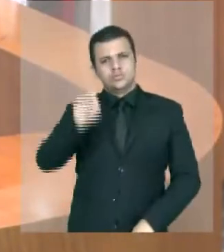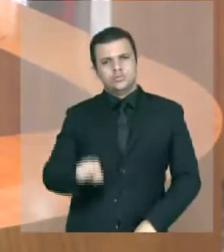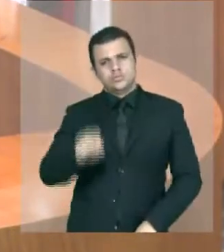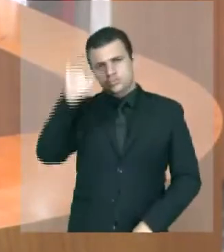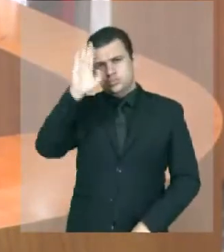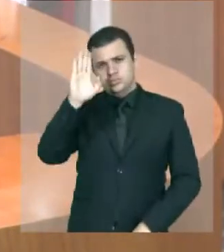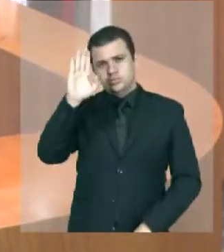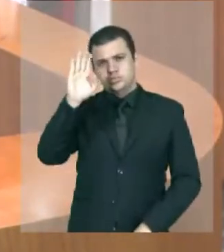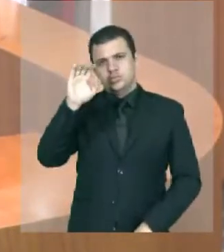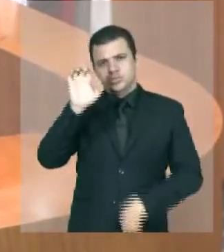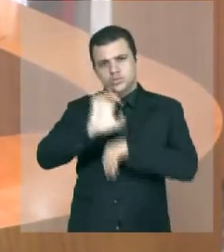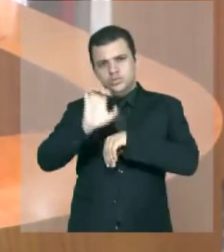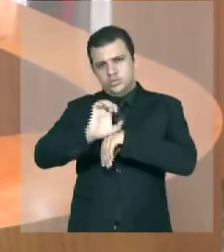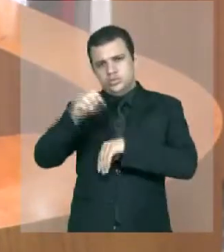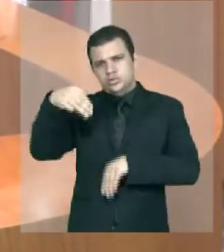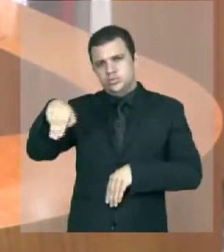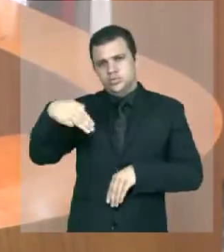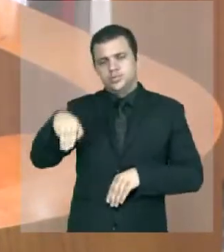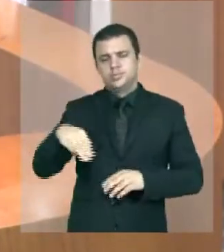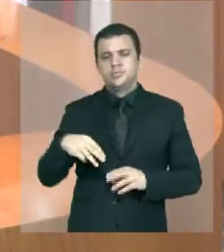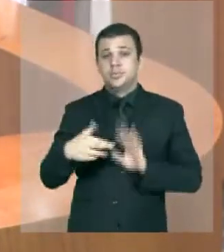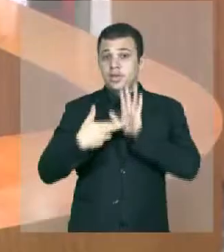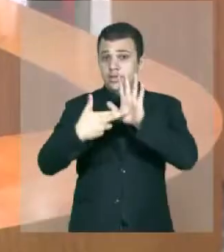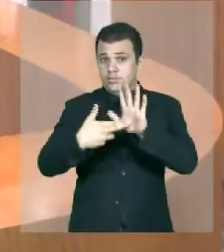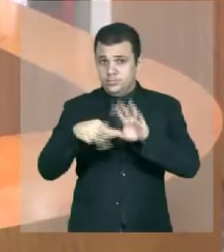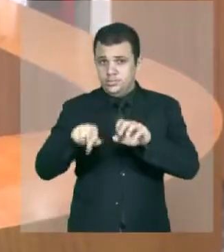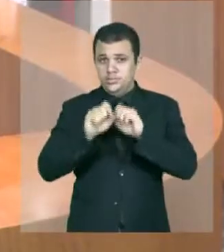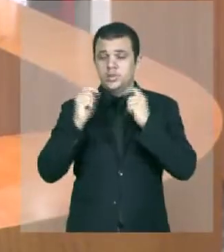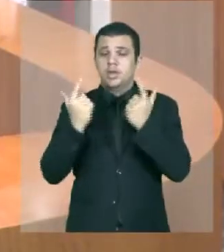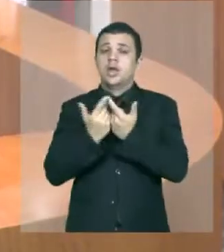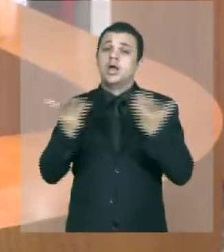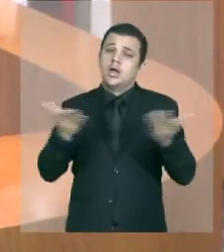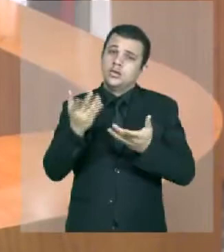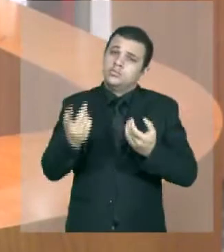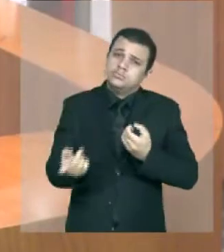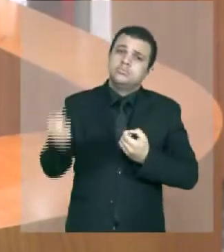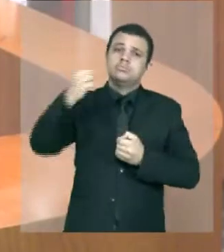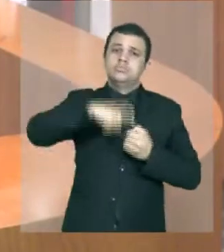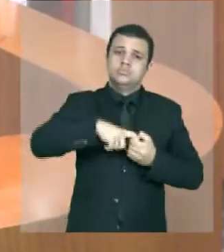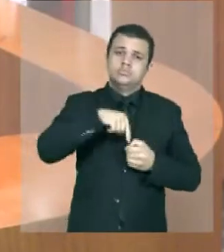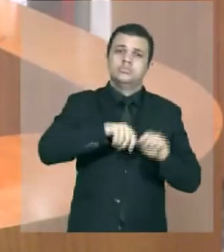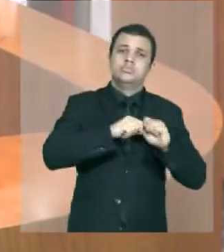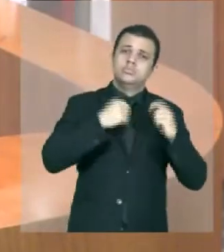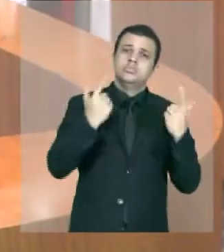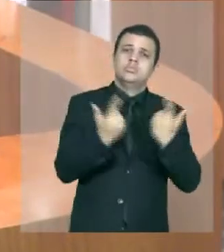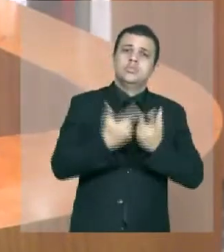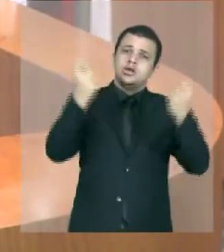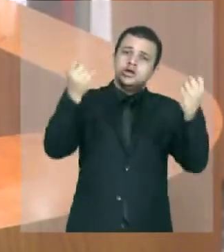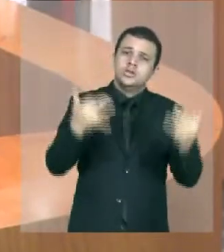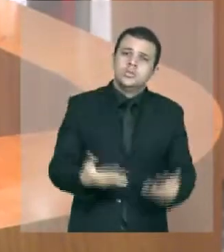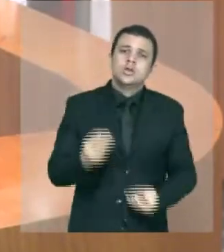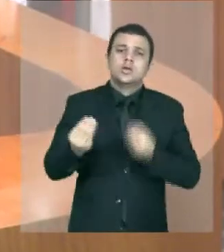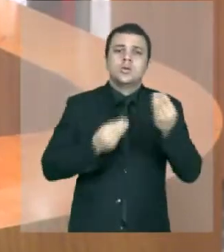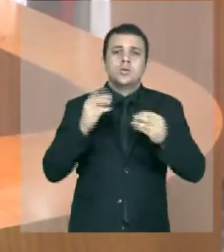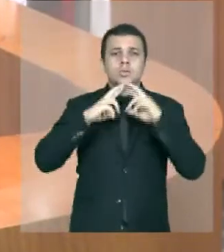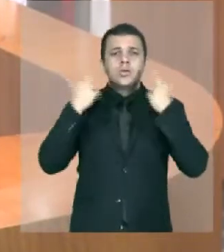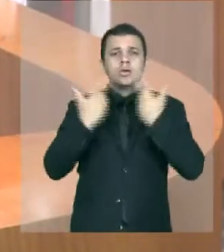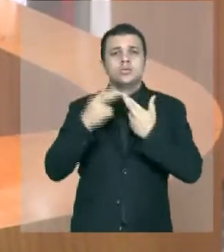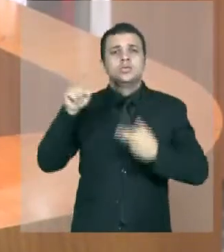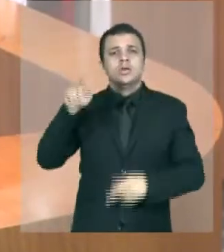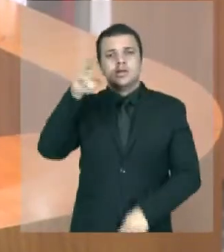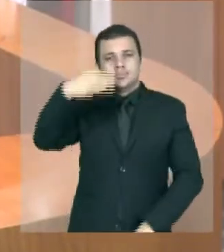casa e nada mais justo que voltar neste momento para prestar contas da nossa reunião que nós tivemos no sul do